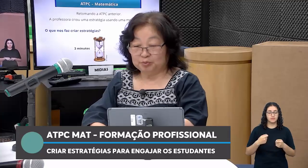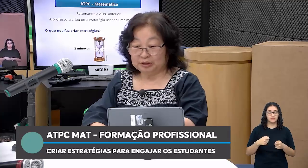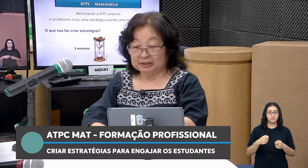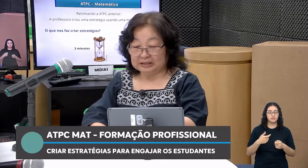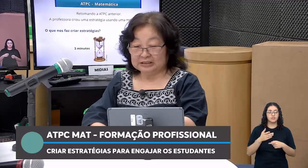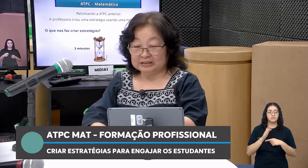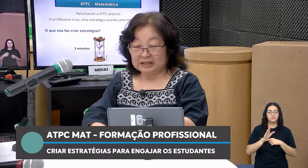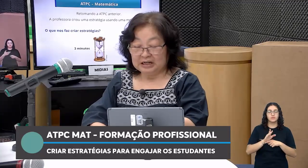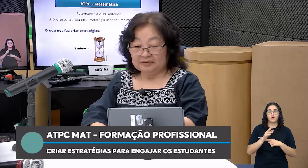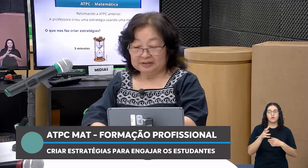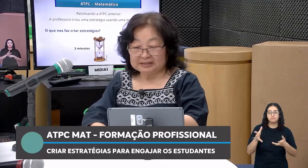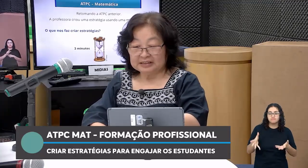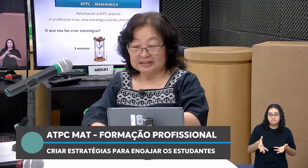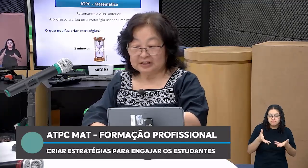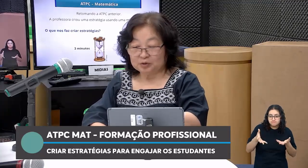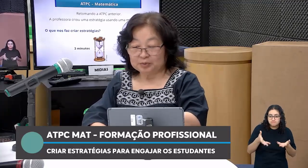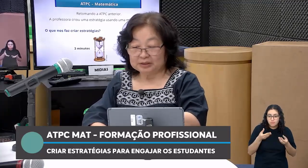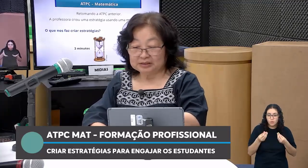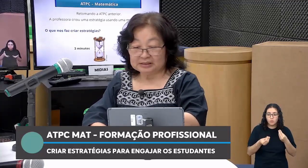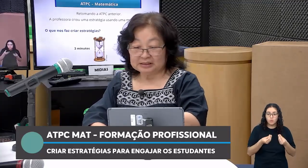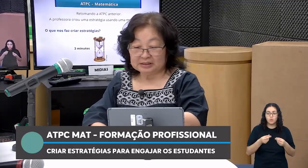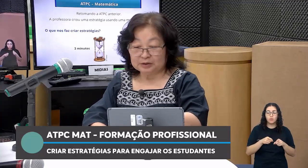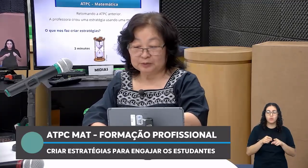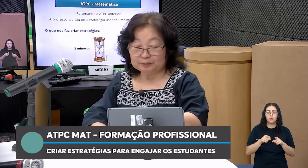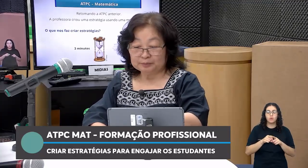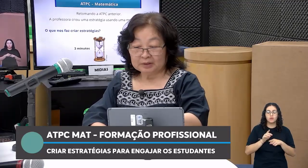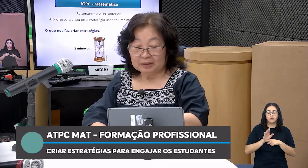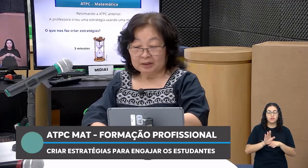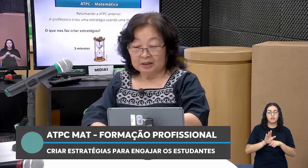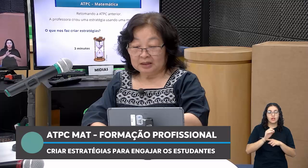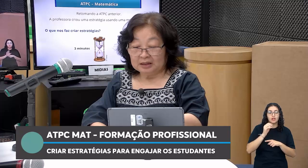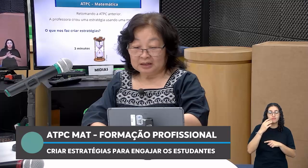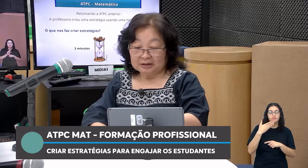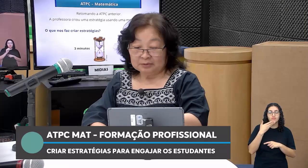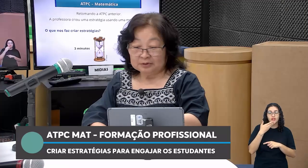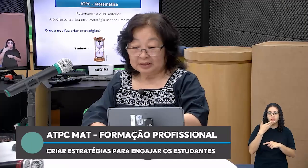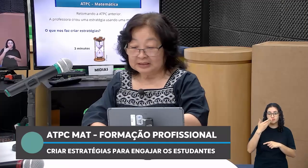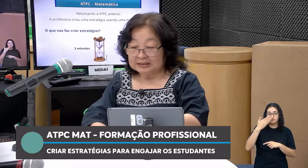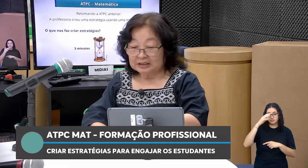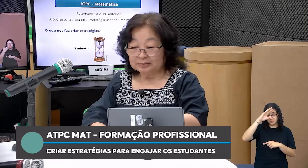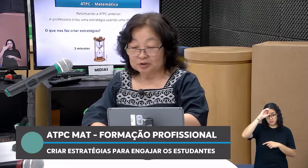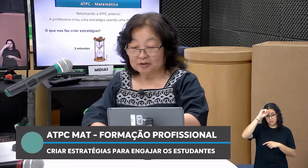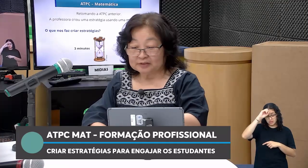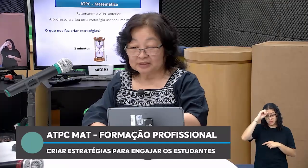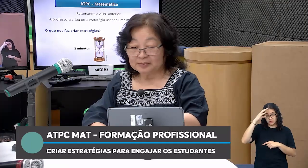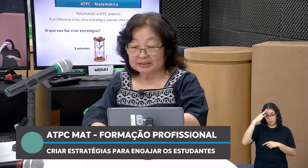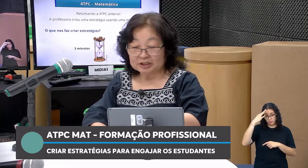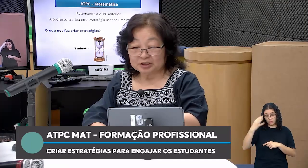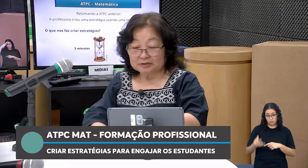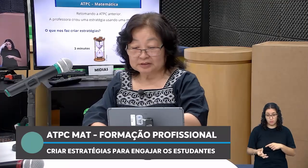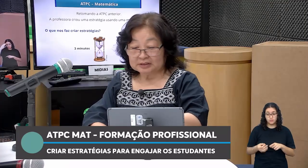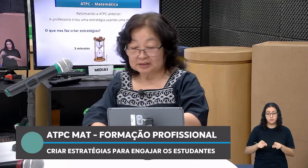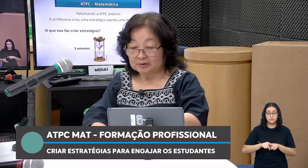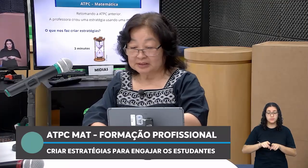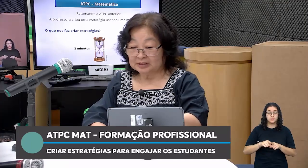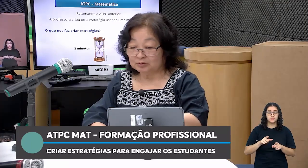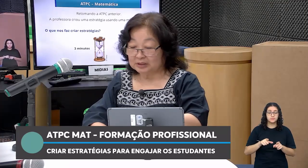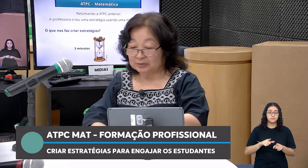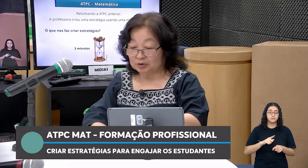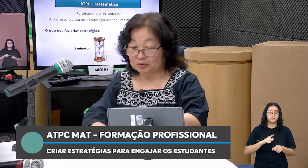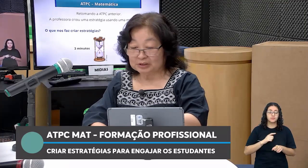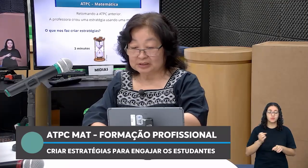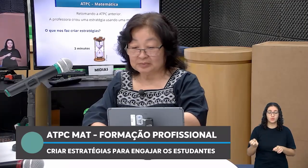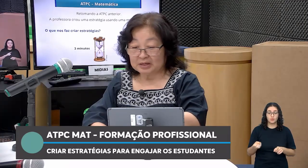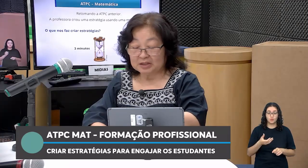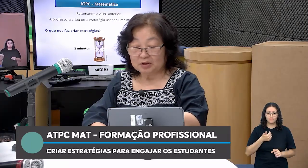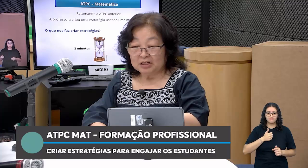muito importante, facilitar a compreensão. Aqui temos novas expectativas das quais não